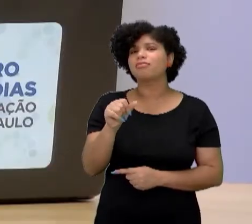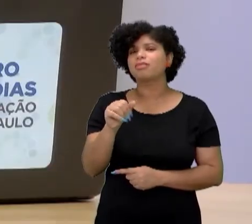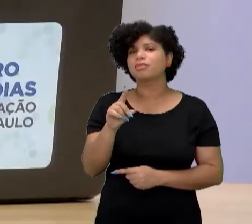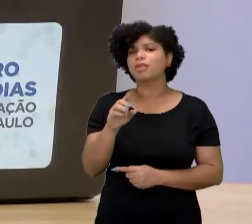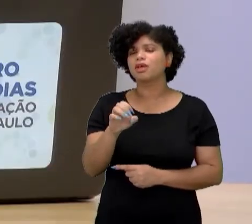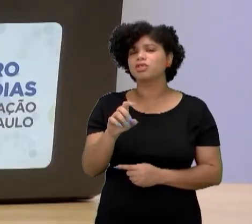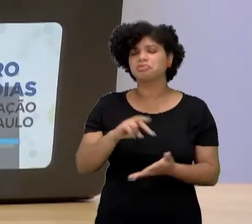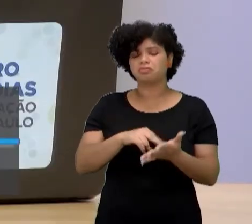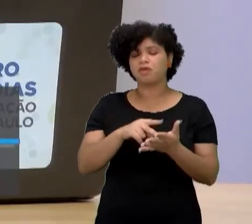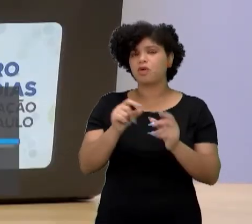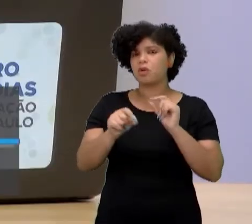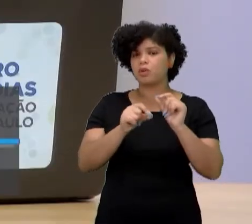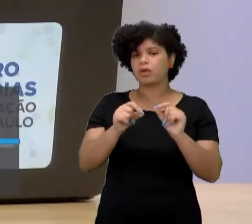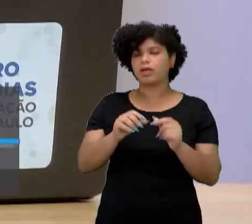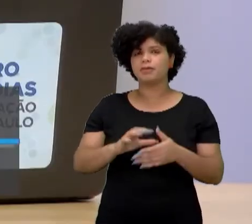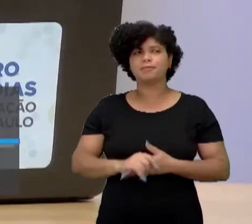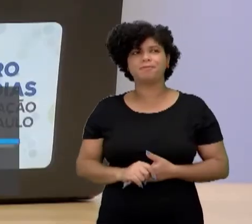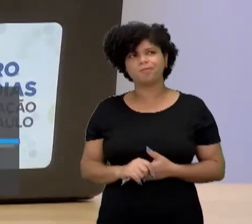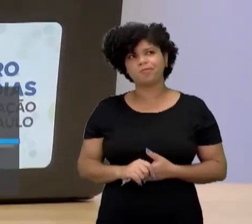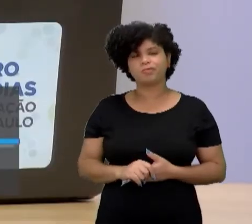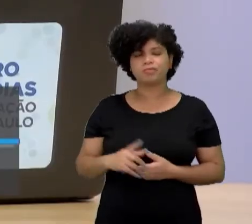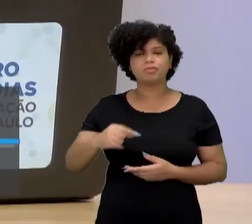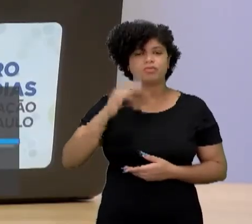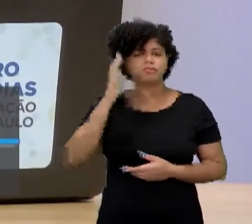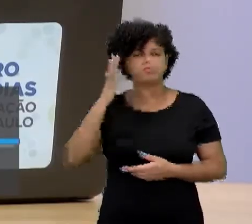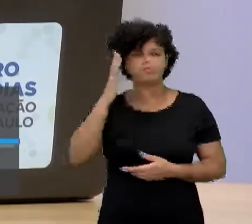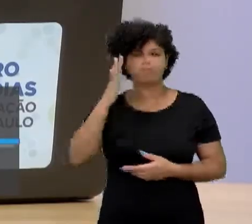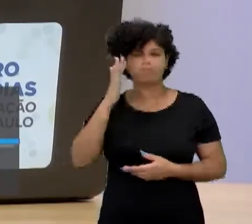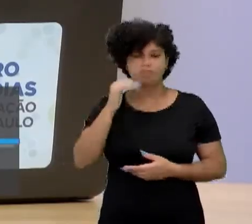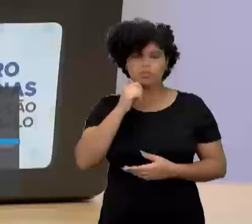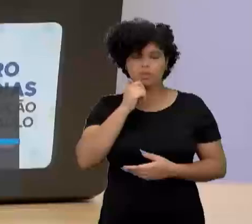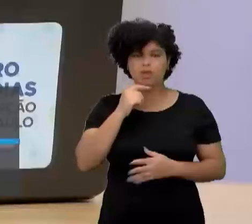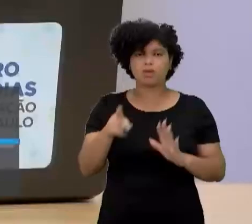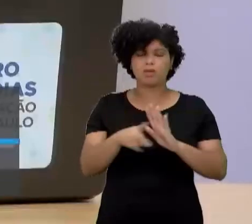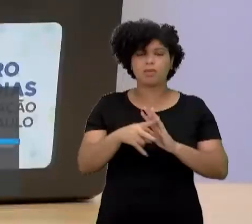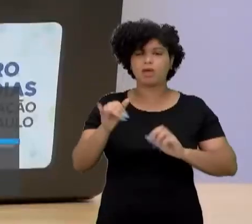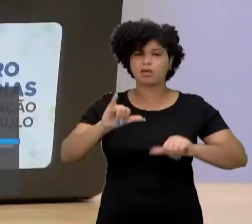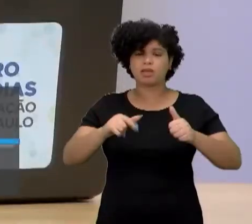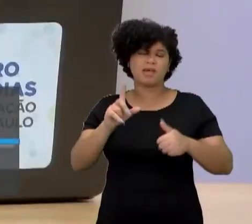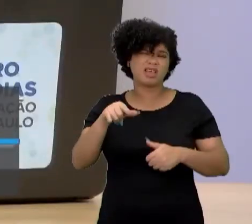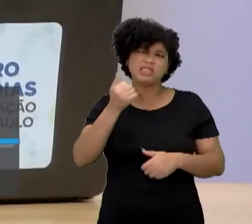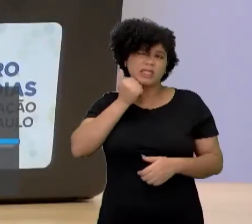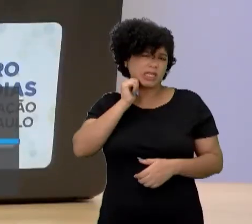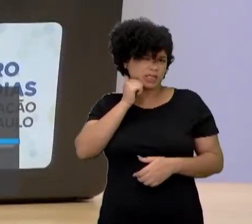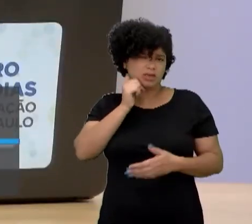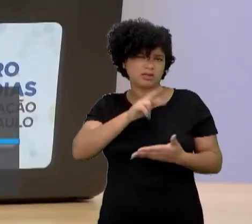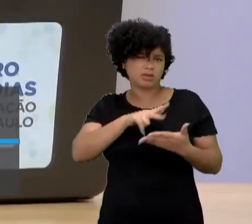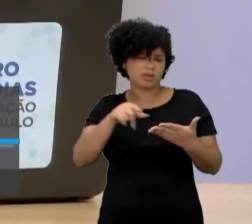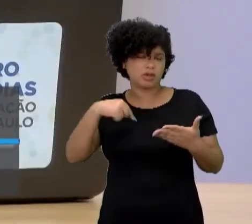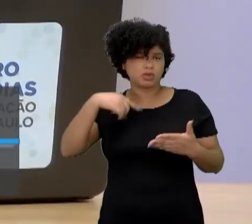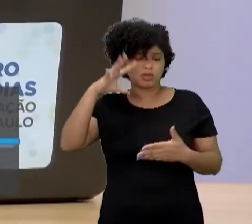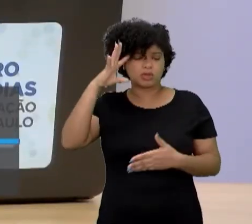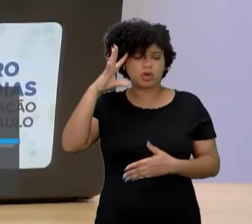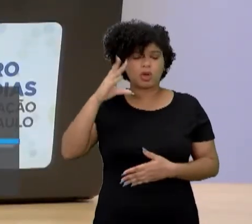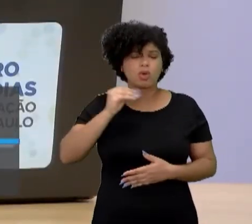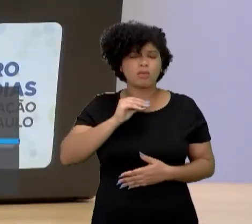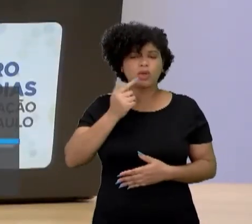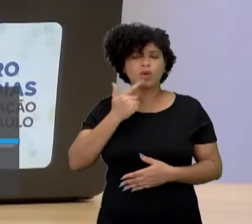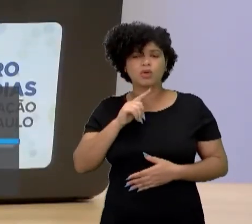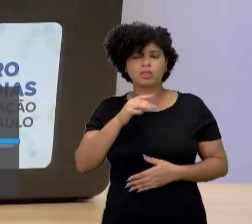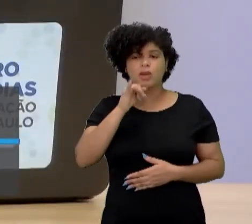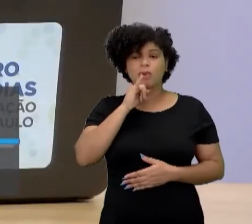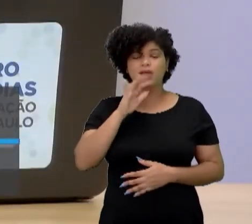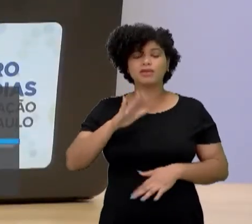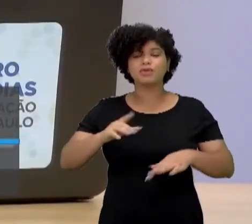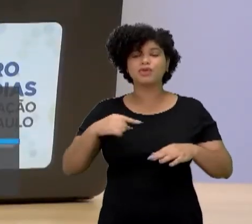polaridade? Quando a gente pensa, né? Então, uma coisa importante em química, nas ciências no geral, é a gente, muitas vezes, quando você está